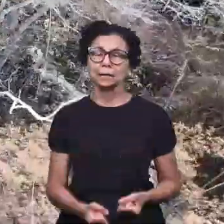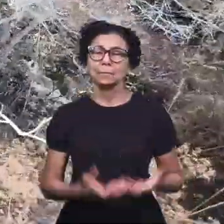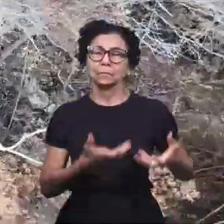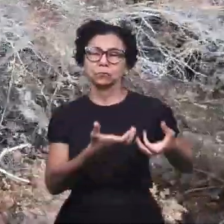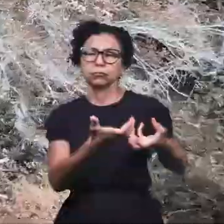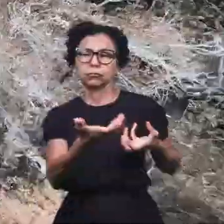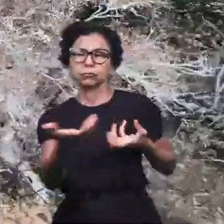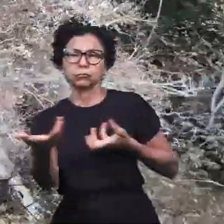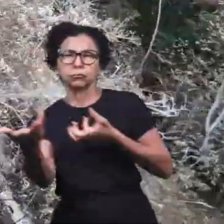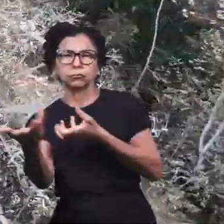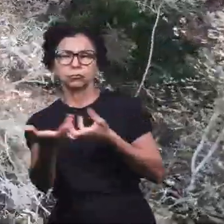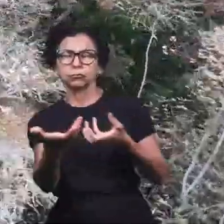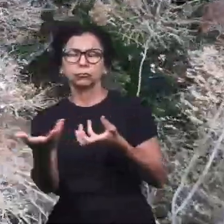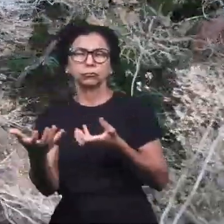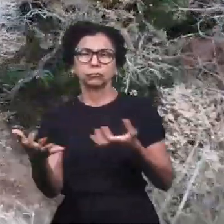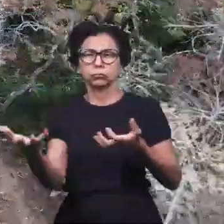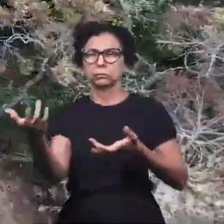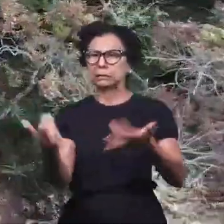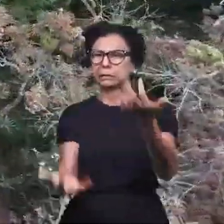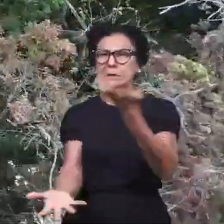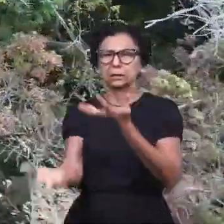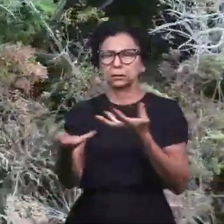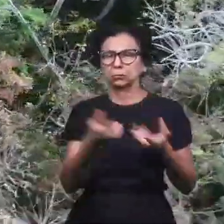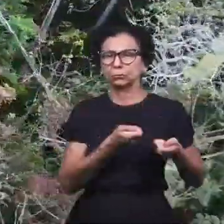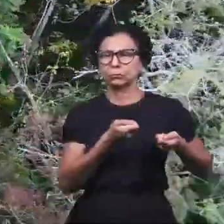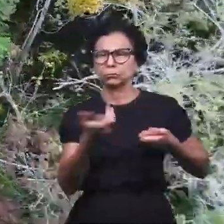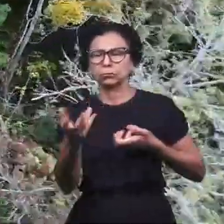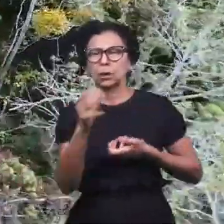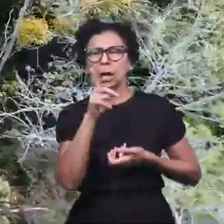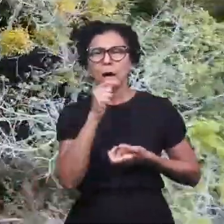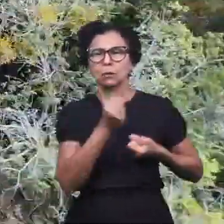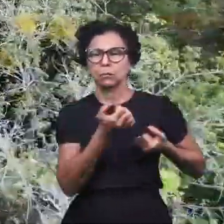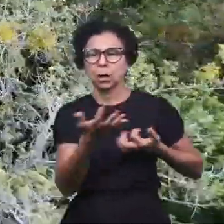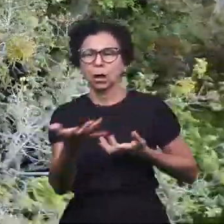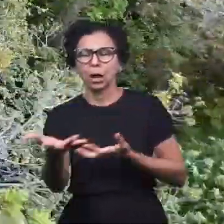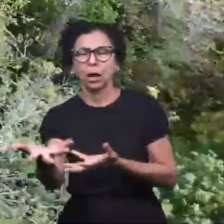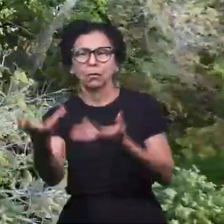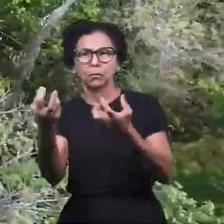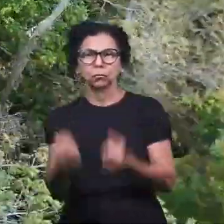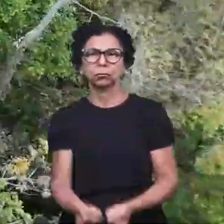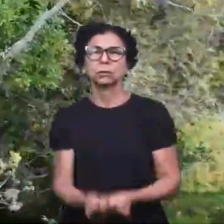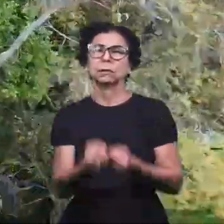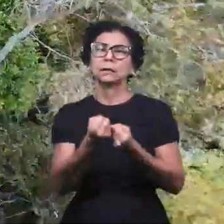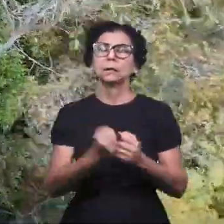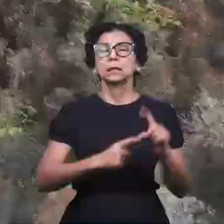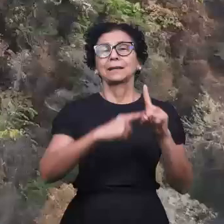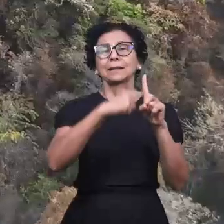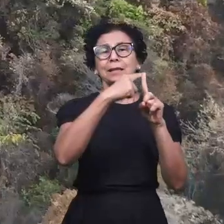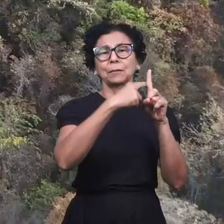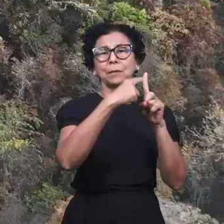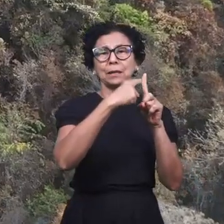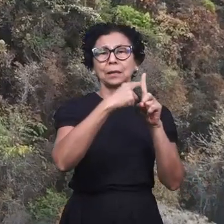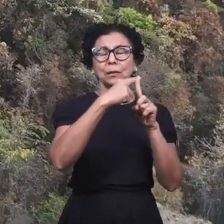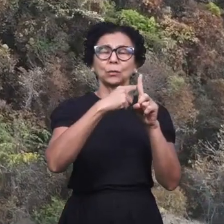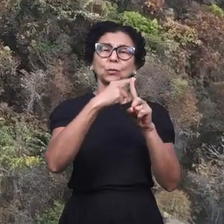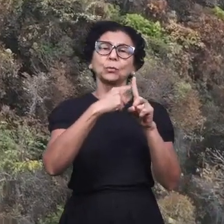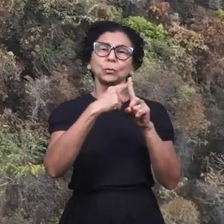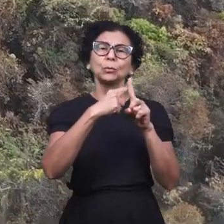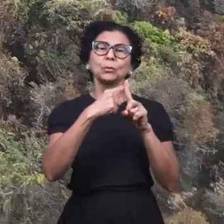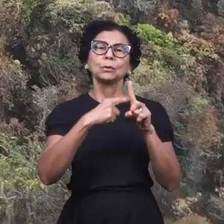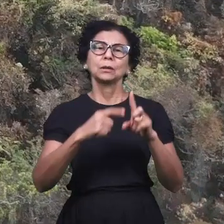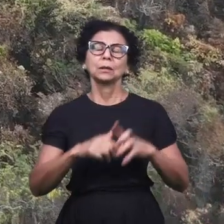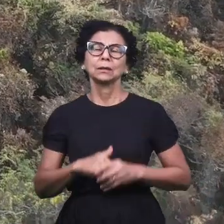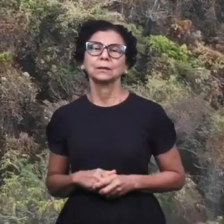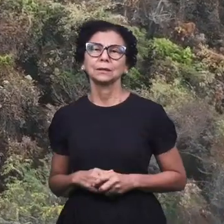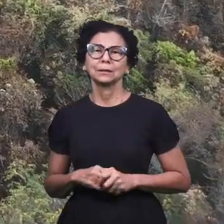agravadas por esse período de seca, né? Então, seca na vegetação, aumento de temperatura, baixa de umidade, isso tudo torna o